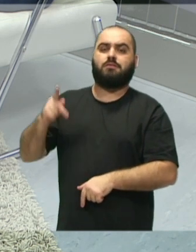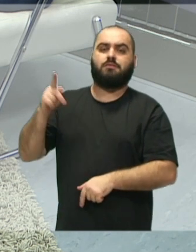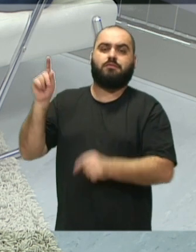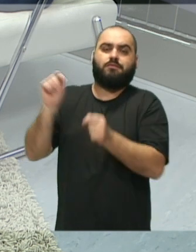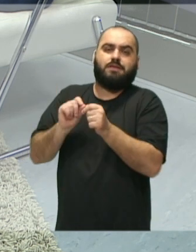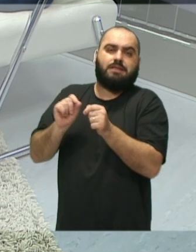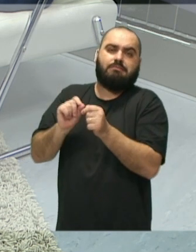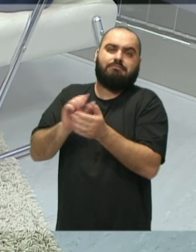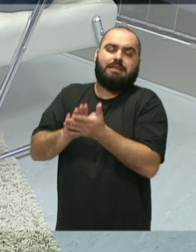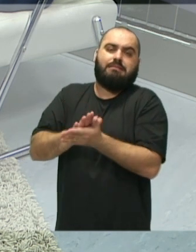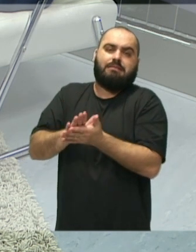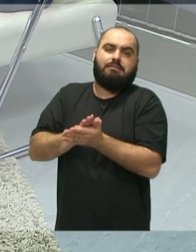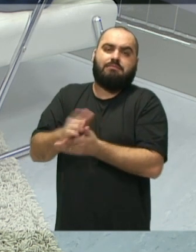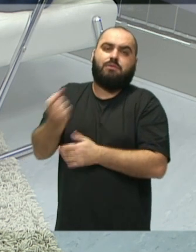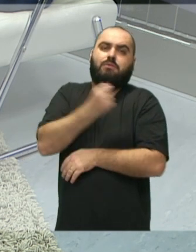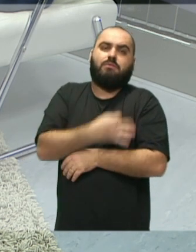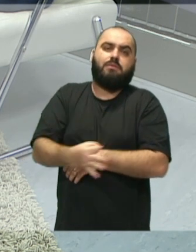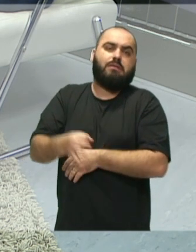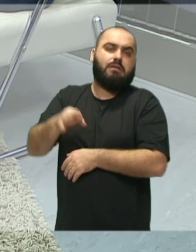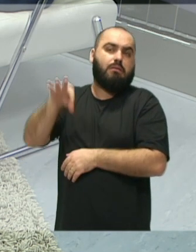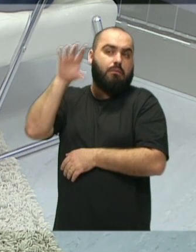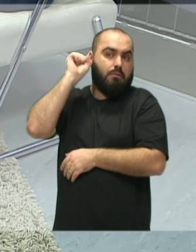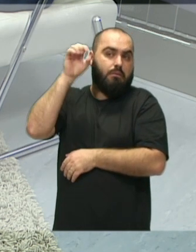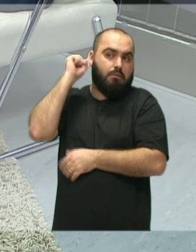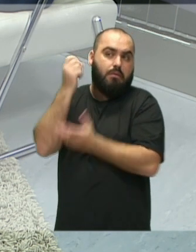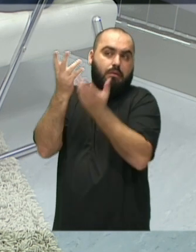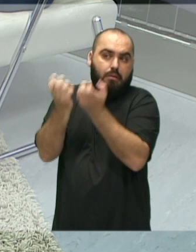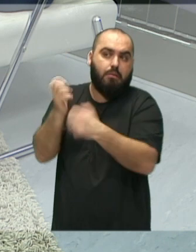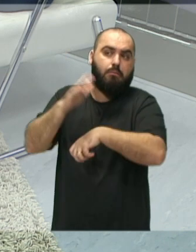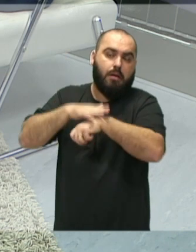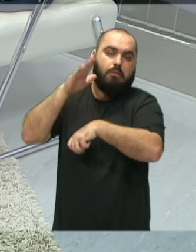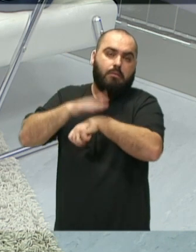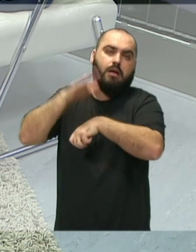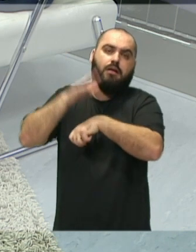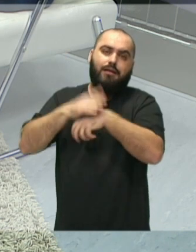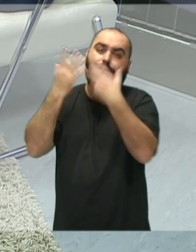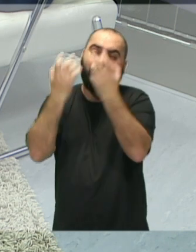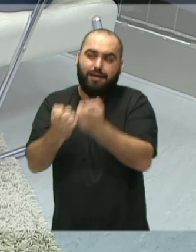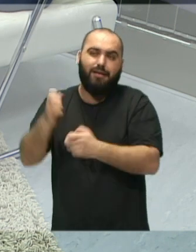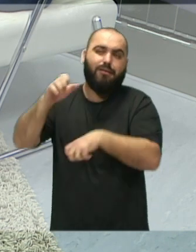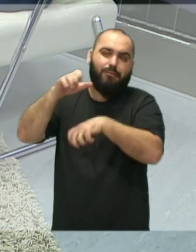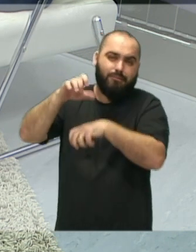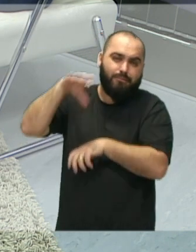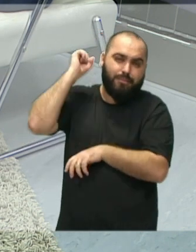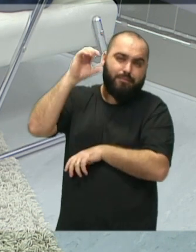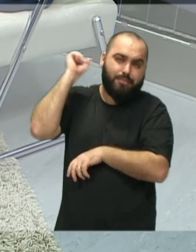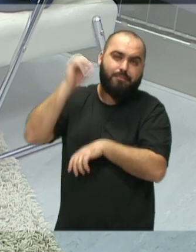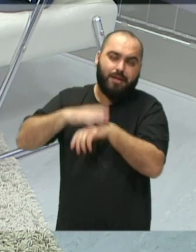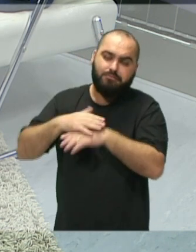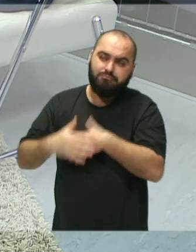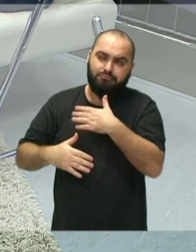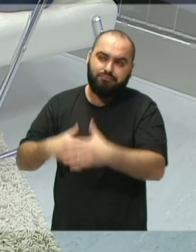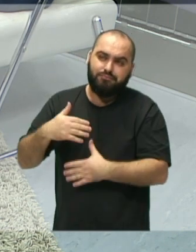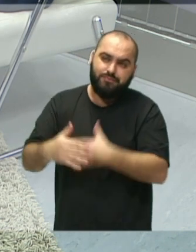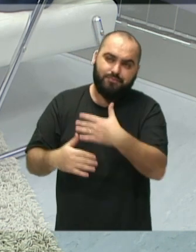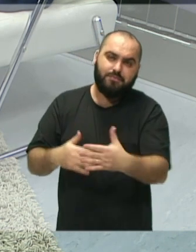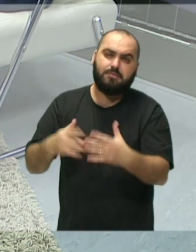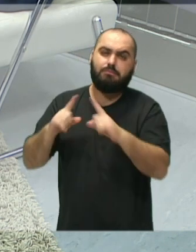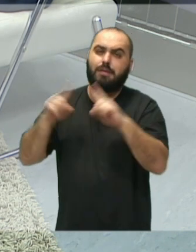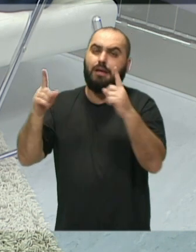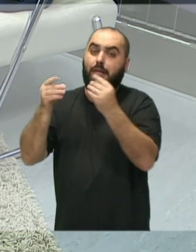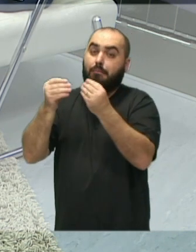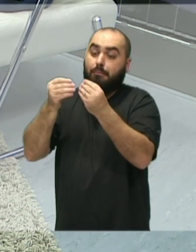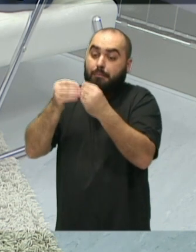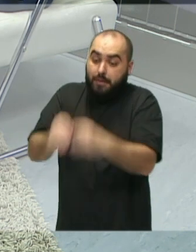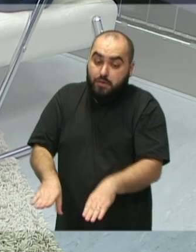fazia um número de oitivas como a gente queria, nós gostaríamos de ter mais, e foi se alastrando, mas nada que tenha prejudicado